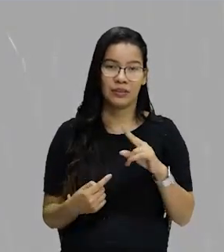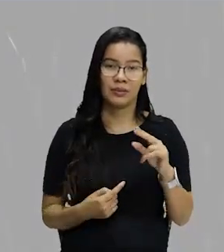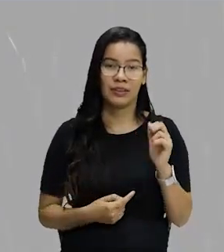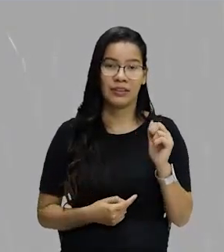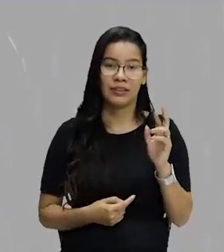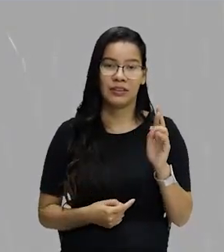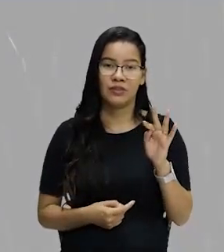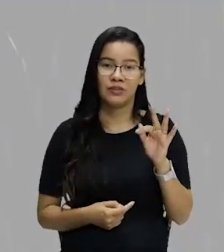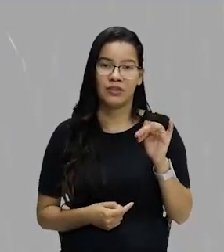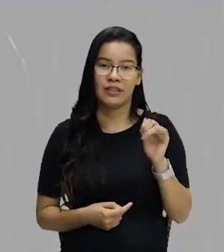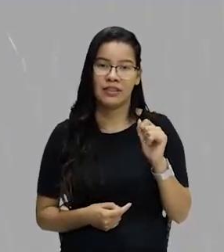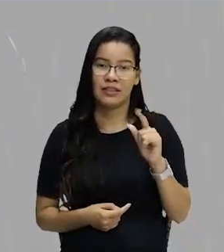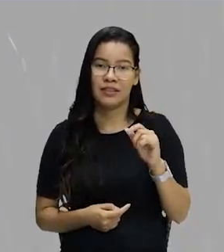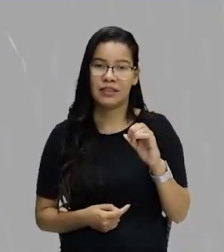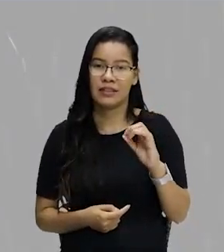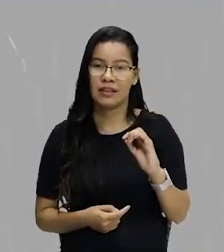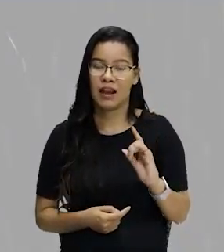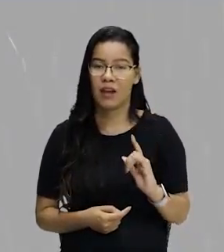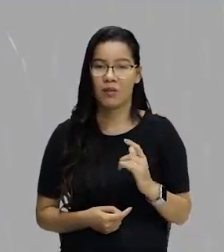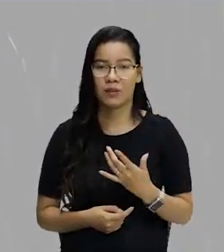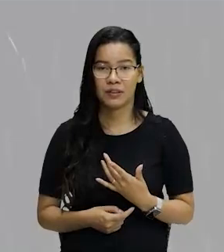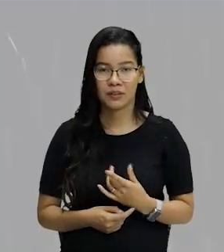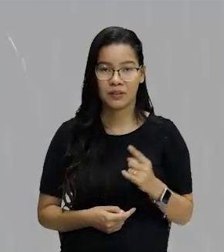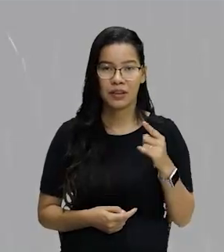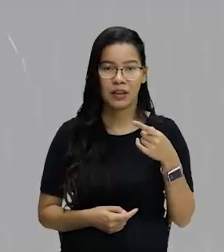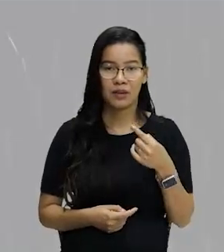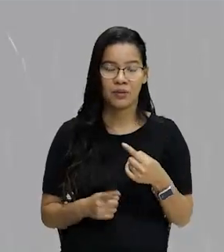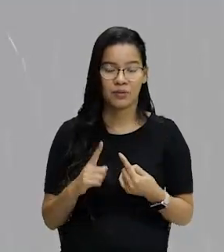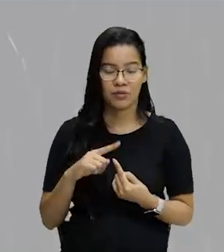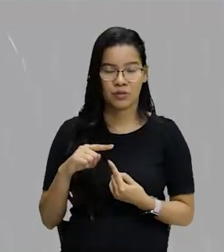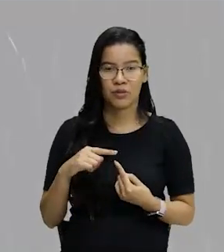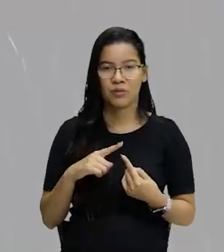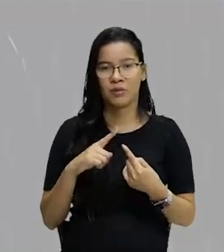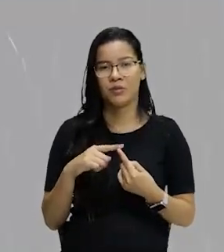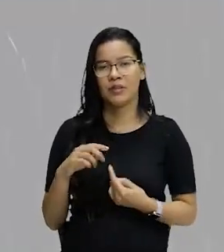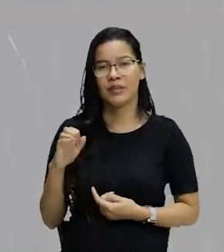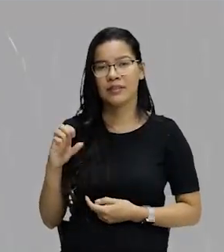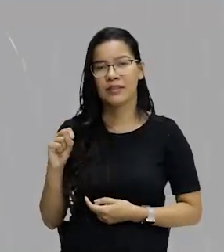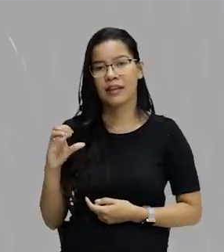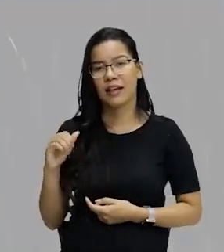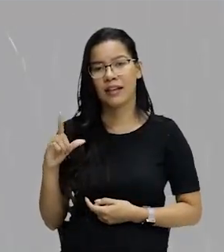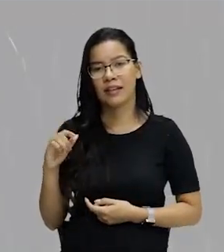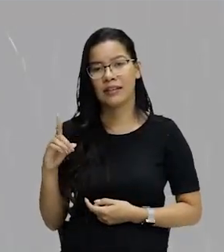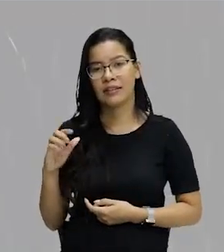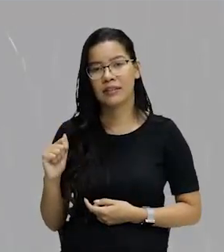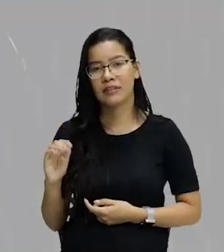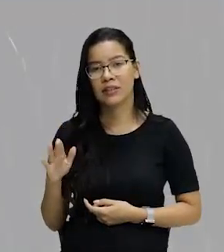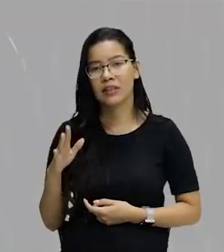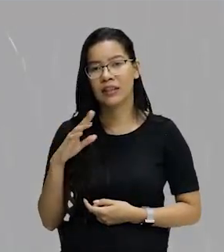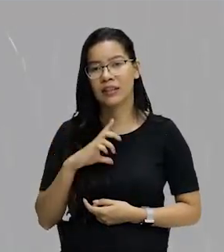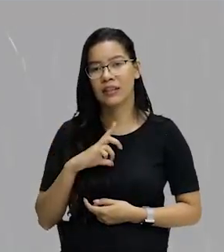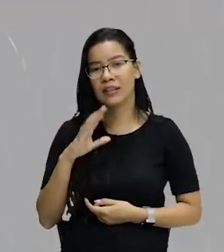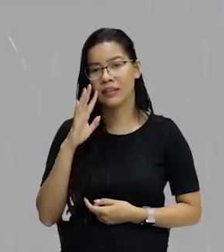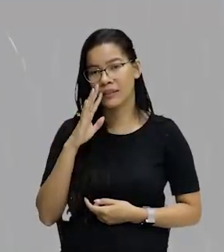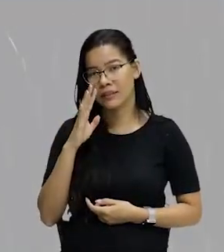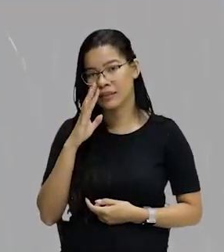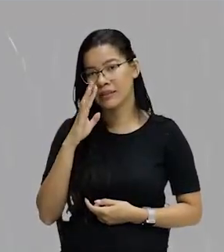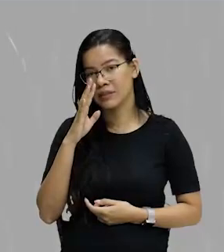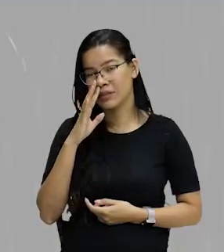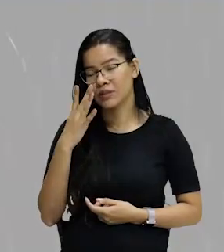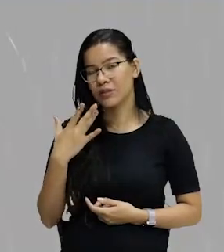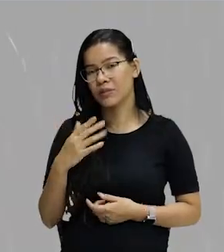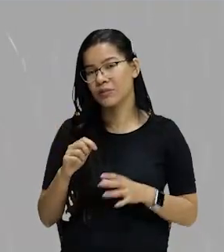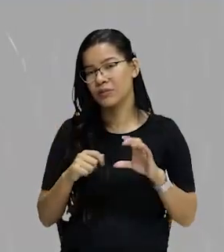artificial, um ambiente indoor. Então, esse é um tipo de escalada. Nem sempre. Eu até assisti um vídeo que o cara dizia que ele estava